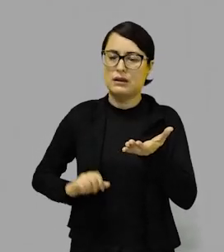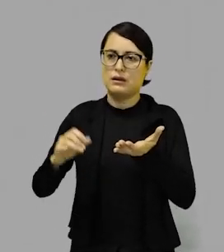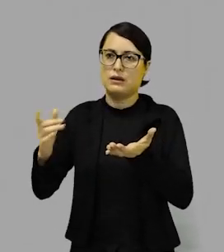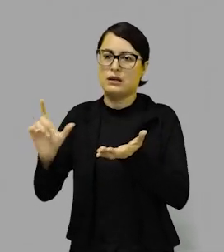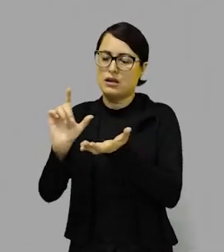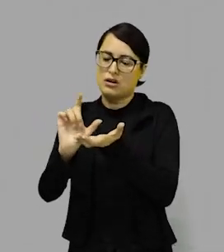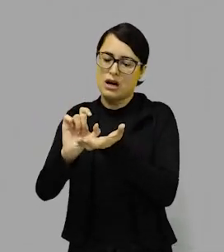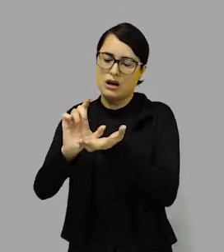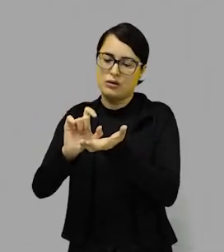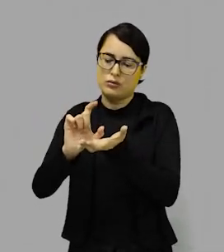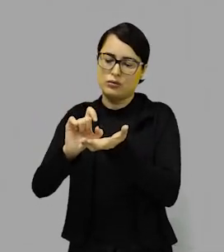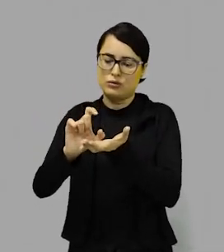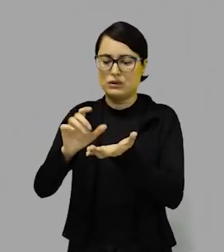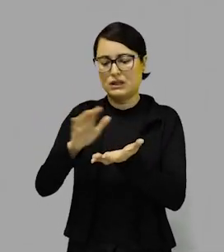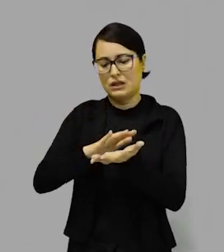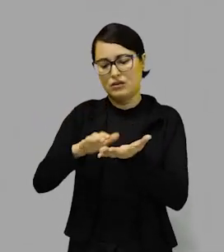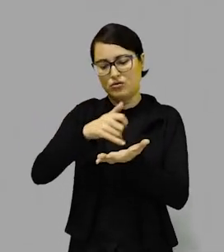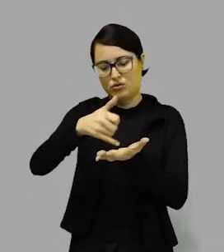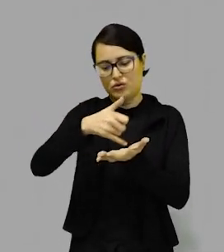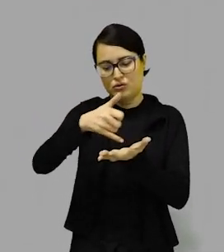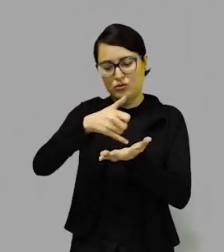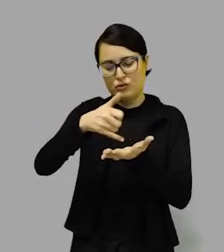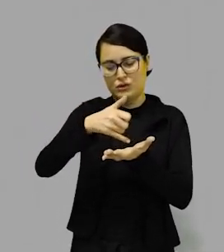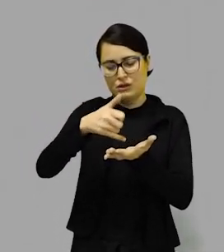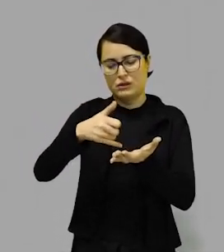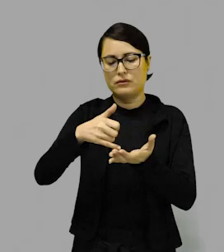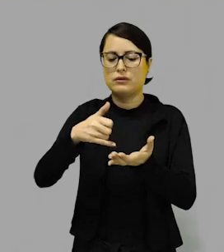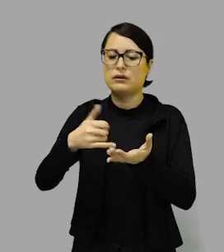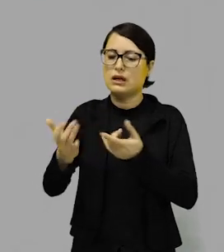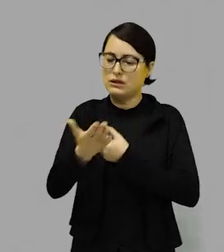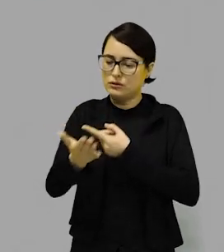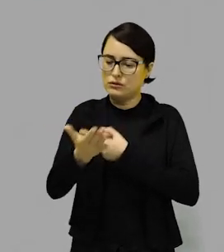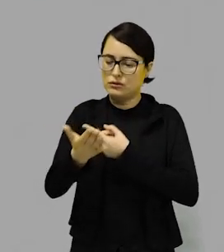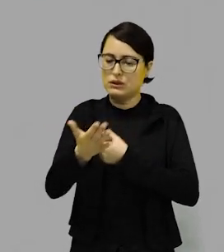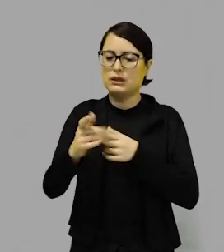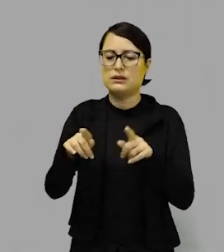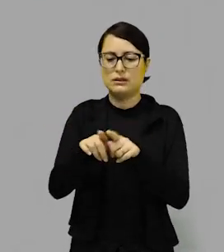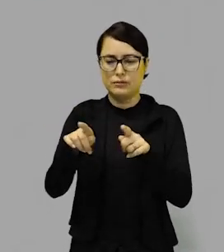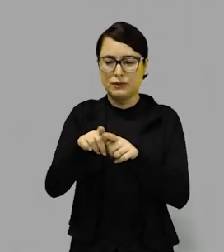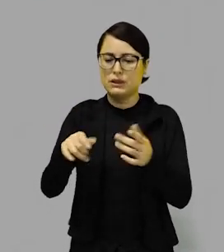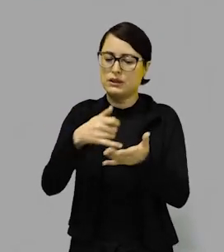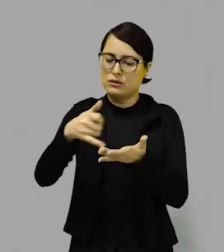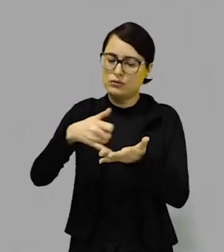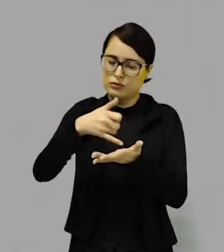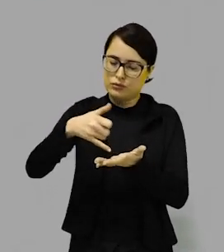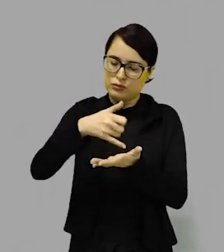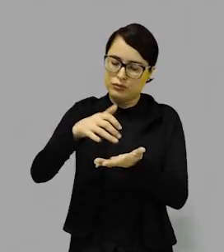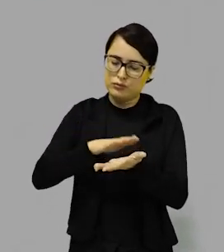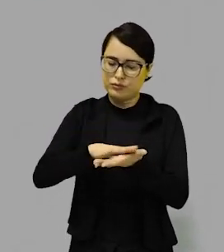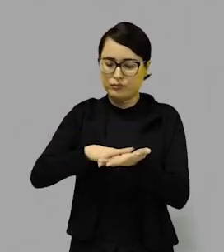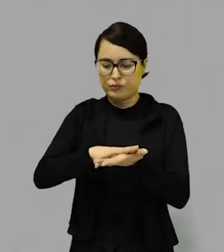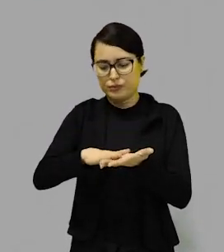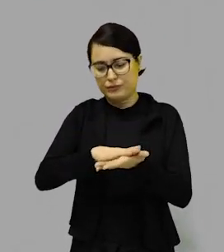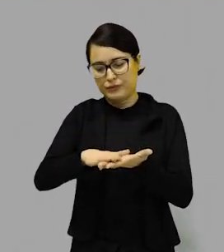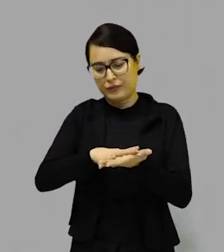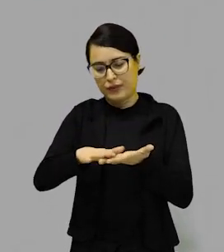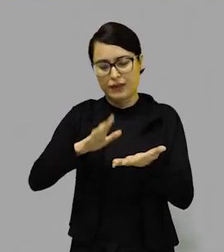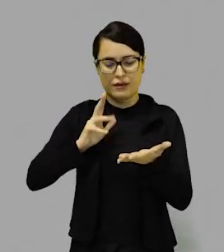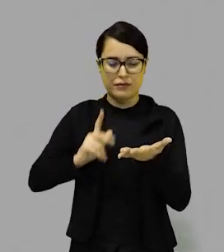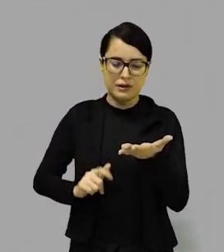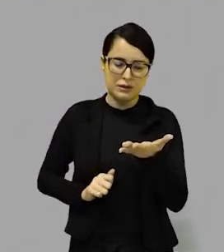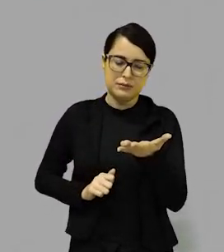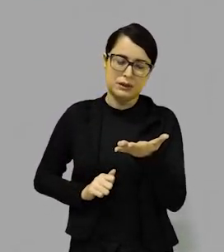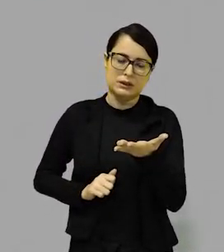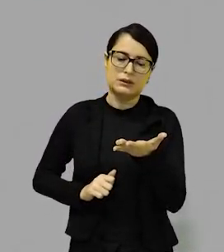álcool na gordura, ele vai ajudar também a eliminar a gordura da superfície que você está aplicando esse